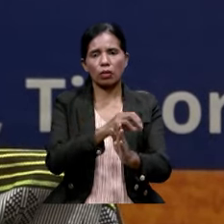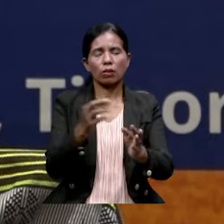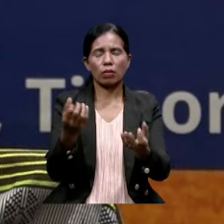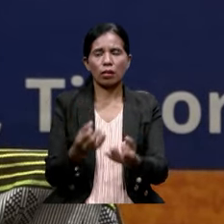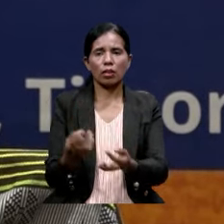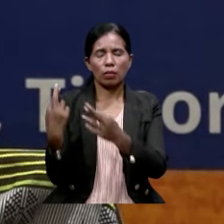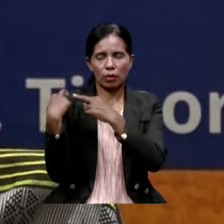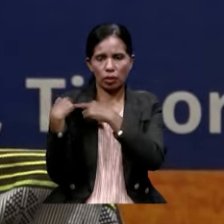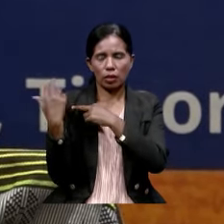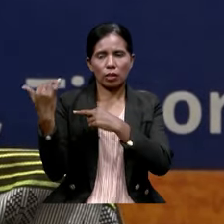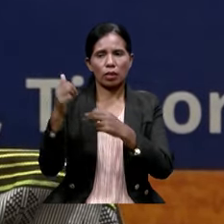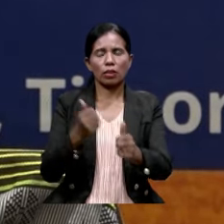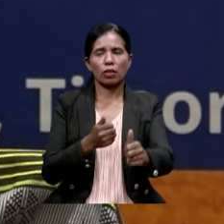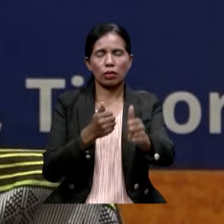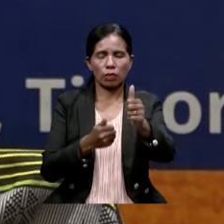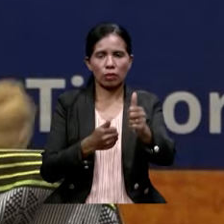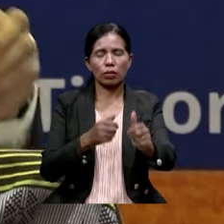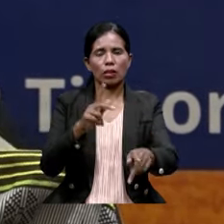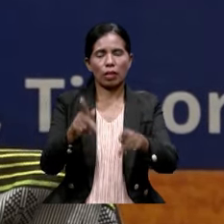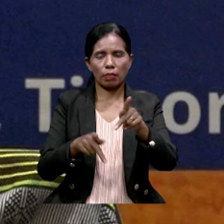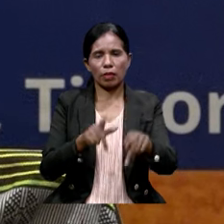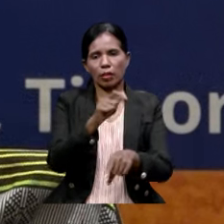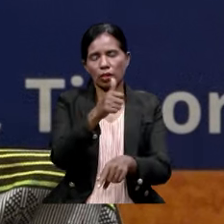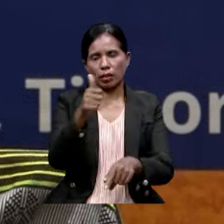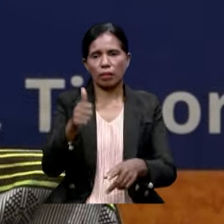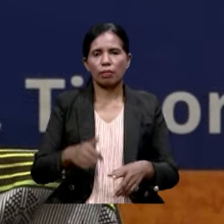que cumprir os profissionais e leis.